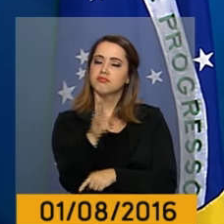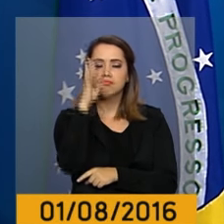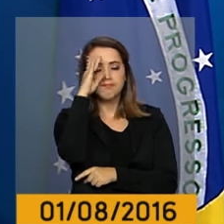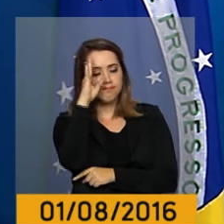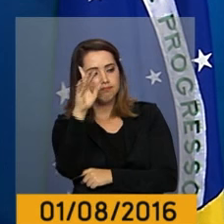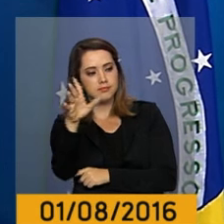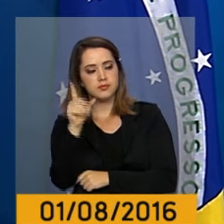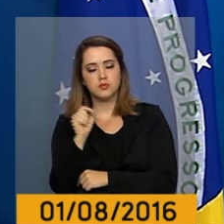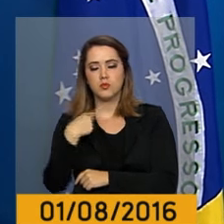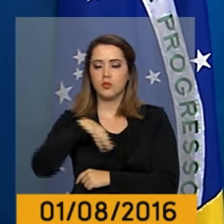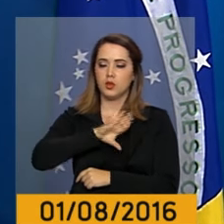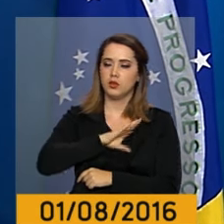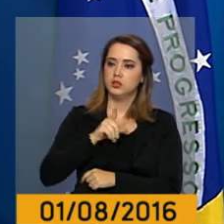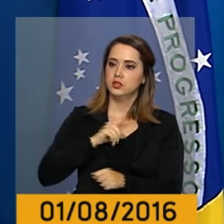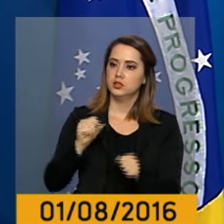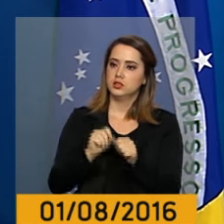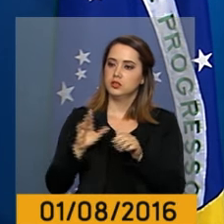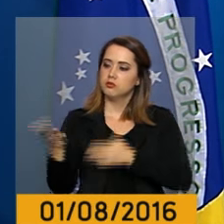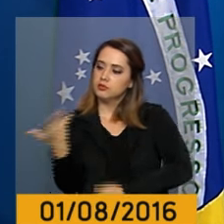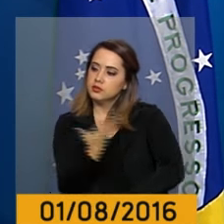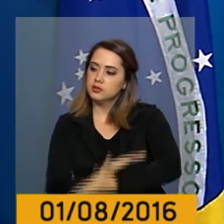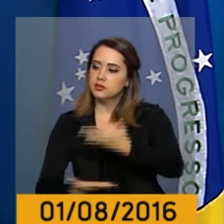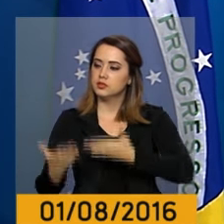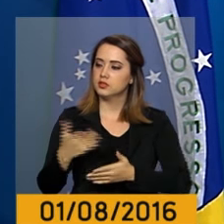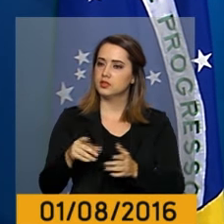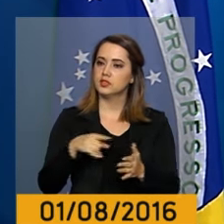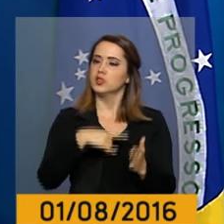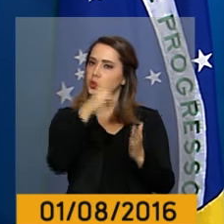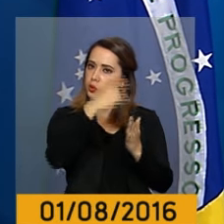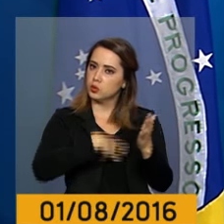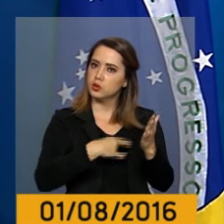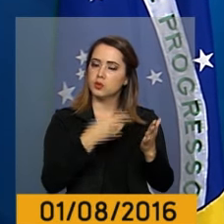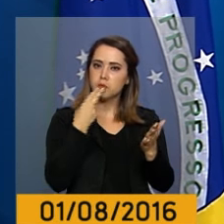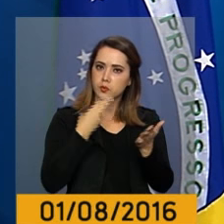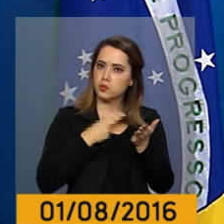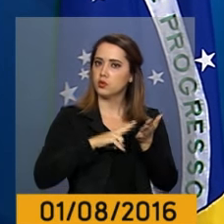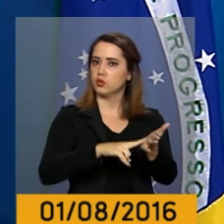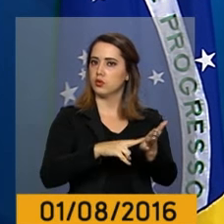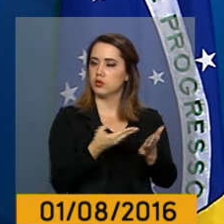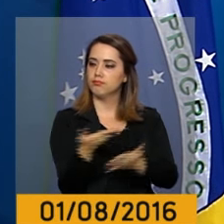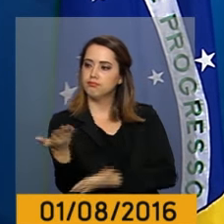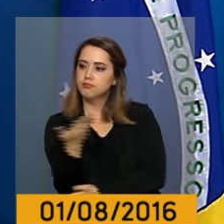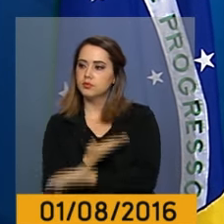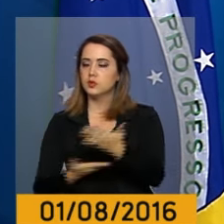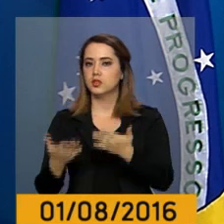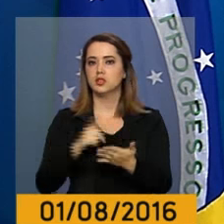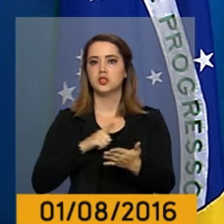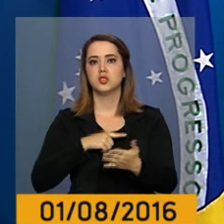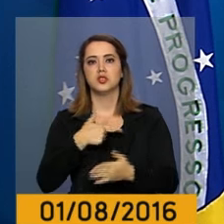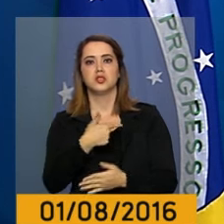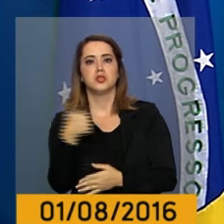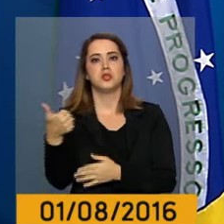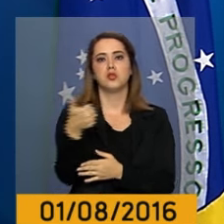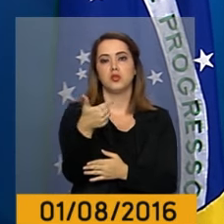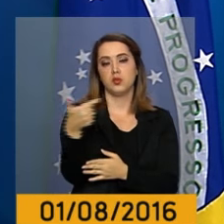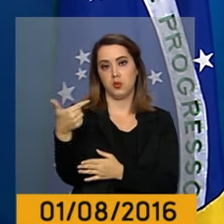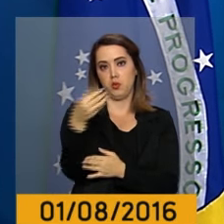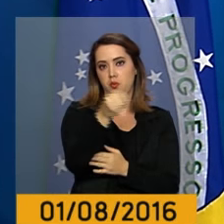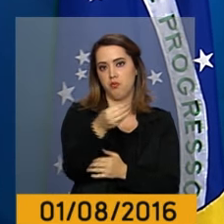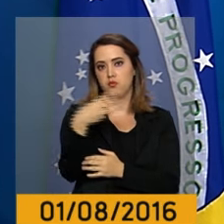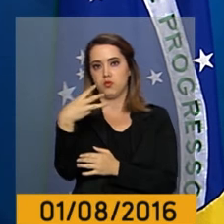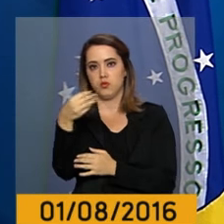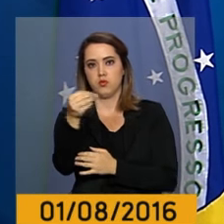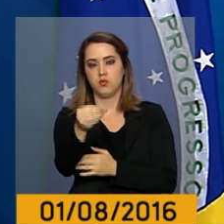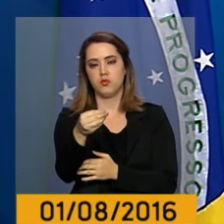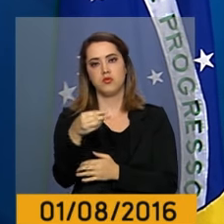me falaram que nós íamos fazer essa troca de cartas, né, de documentos, eu imaginei que nós teríamos 20, 30 pessoas e até num